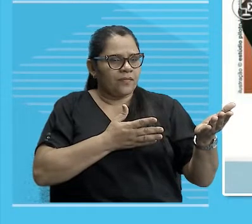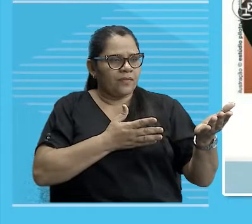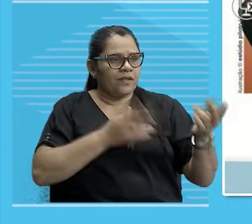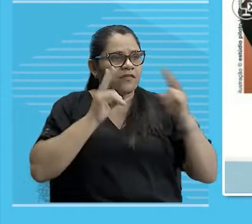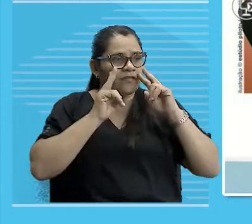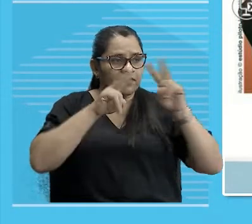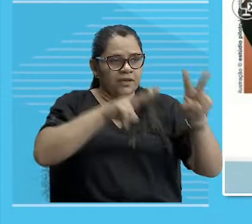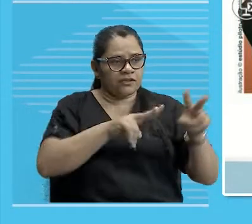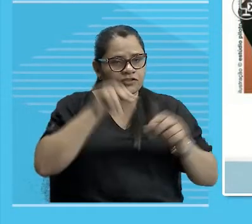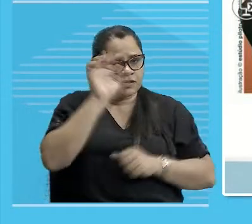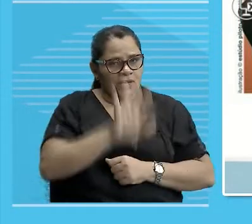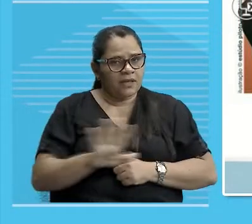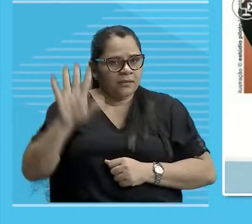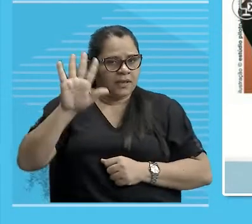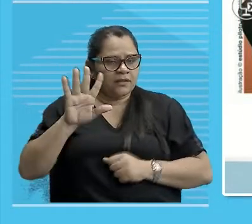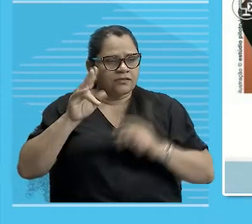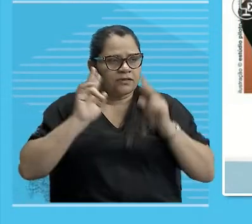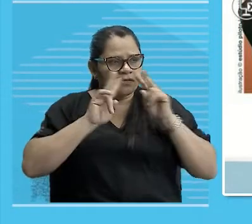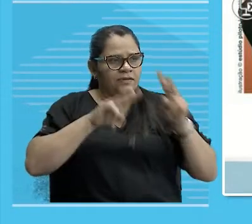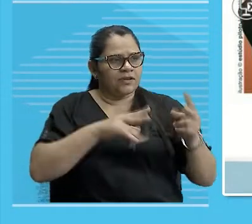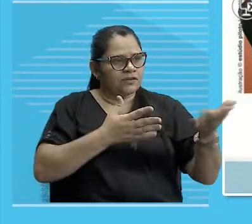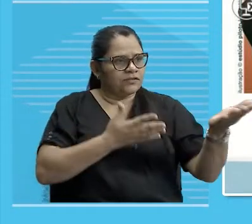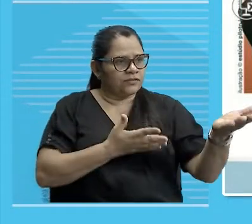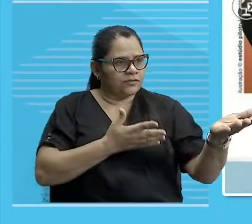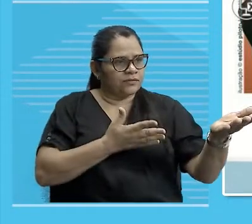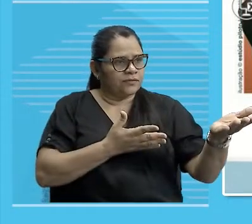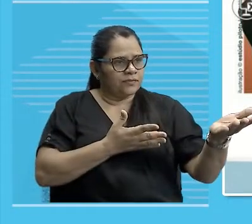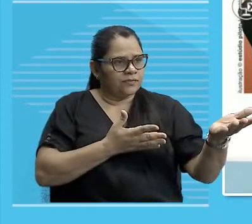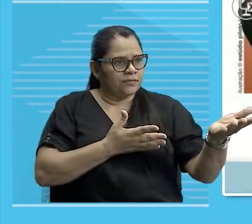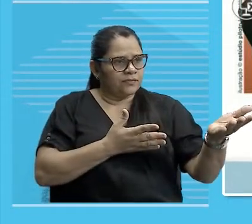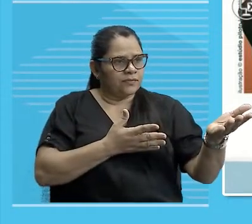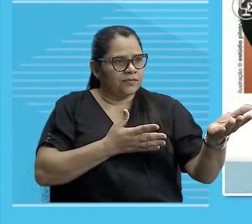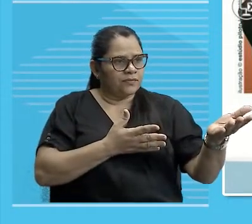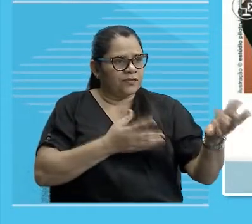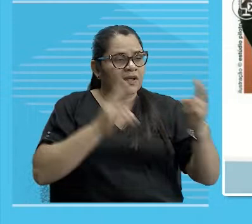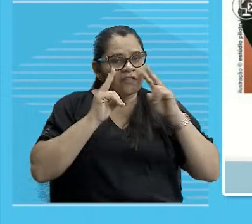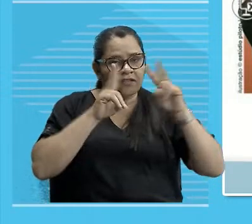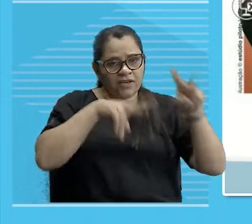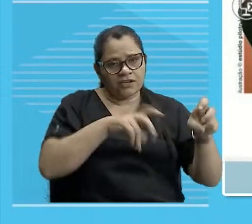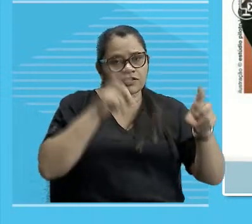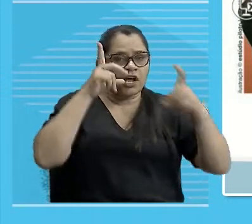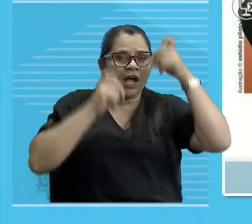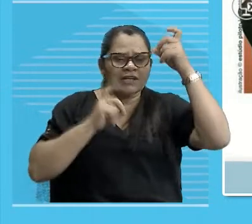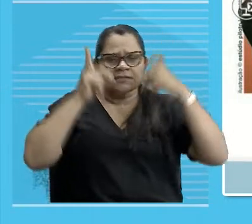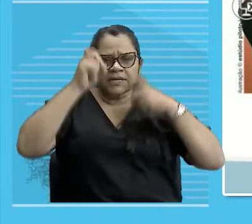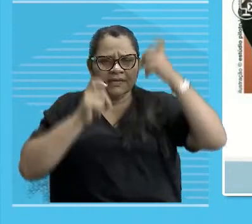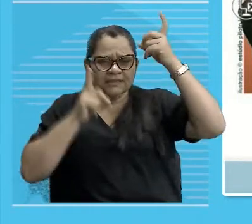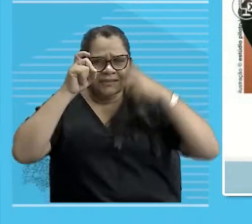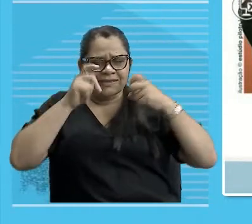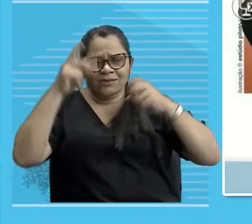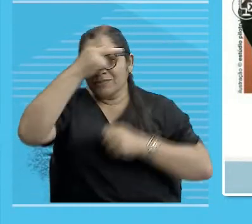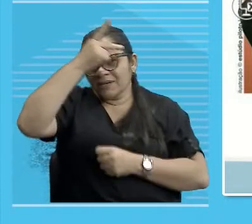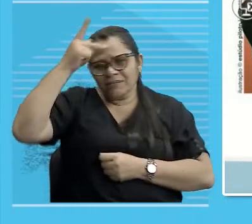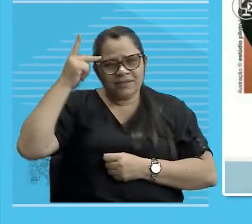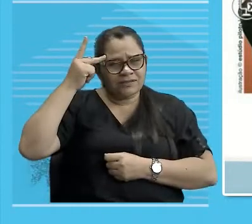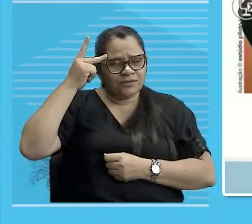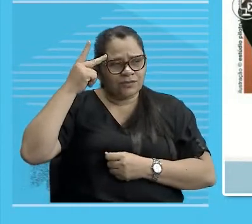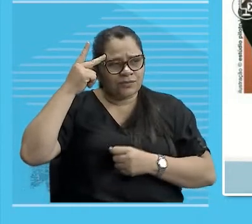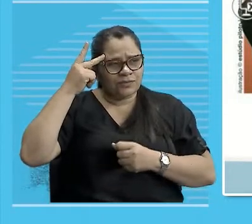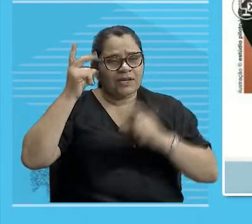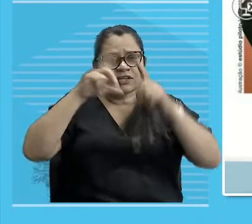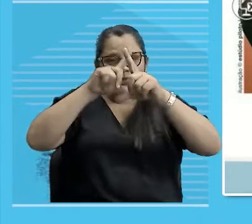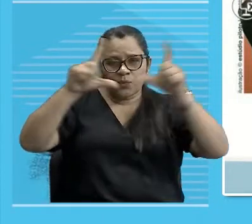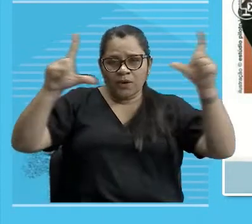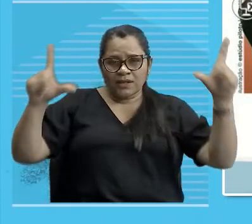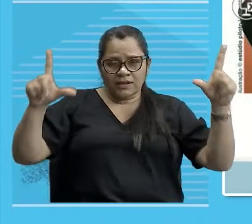Olha só, gente. Vamos pegar aqui um pouquinho da história. Olha a cara desse cidadão aí, né, provavelmente